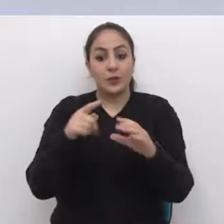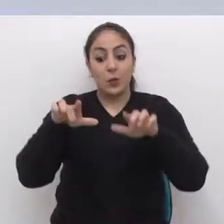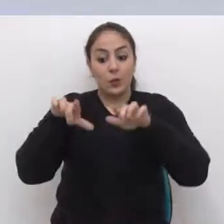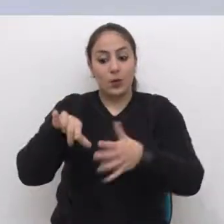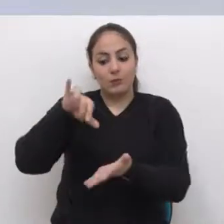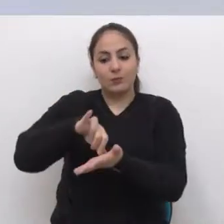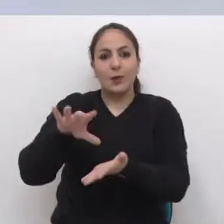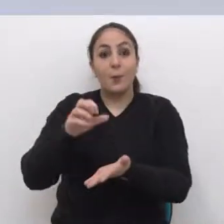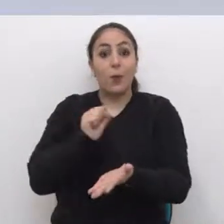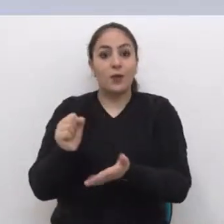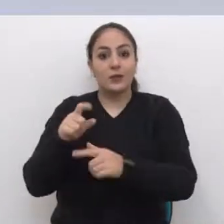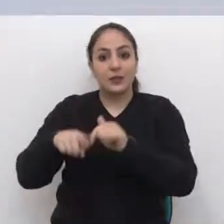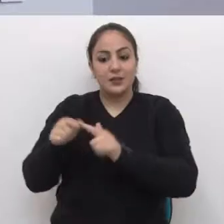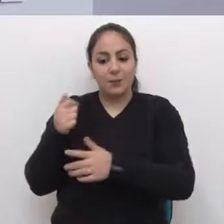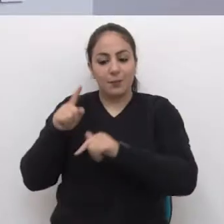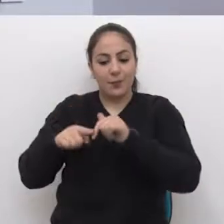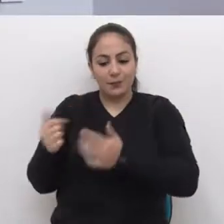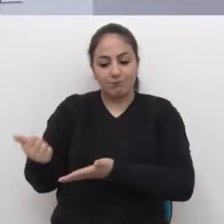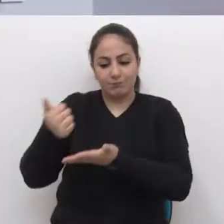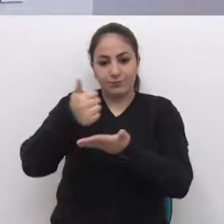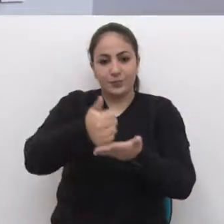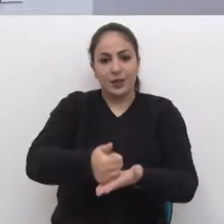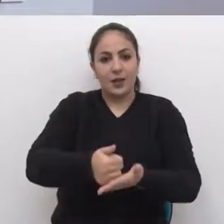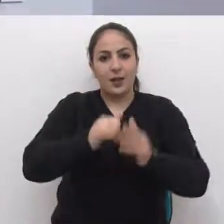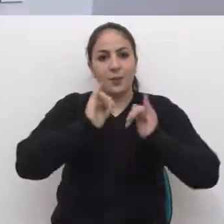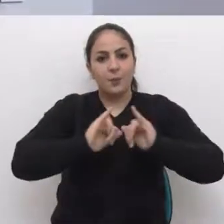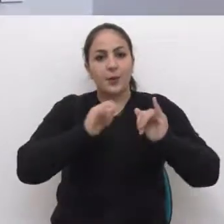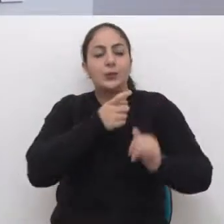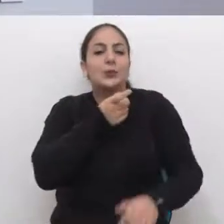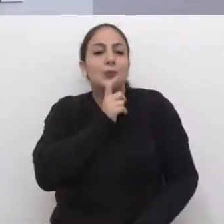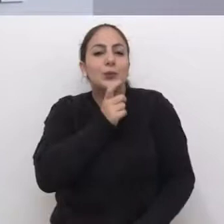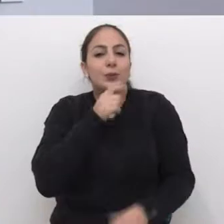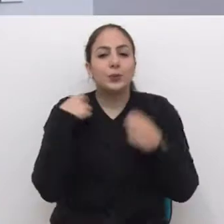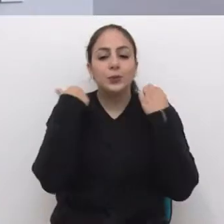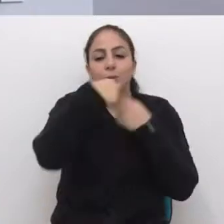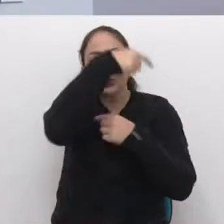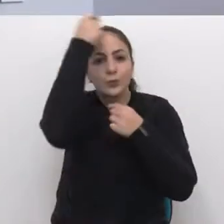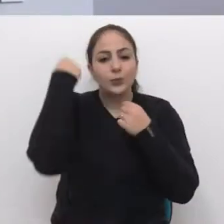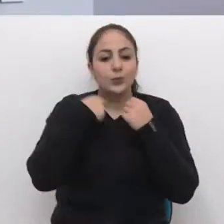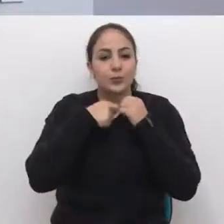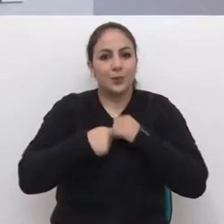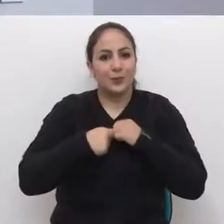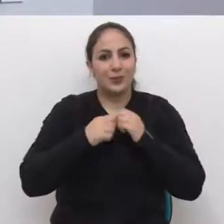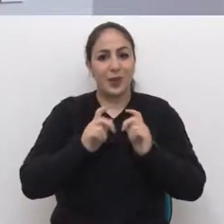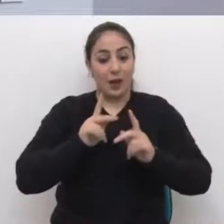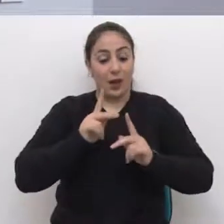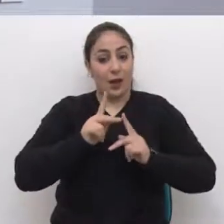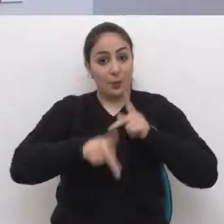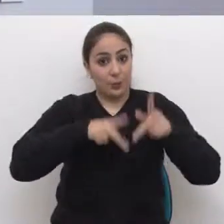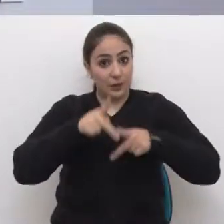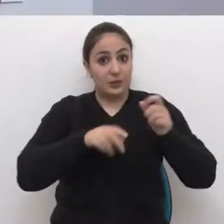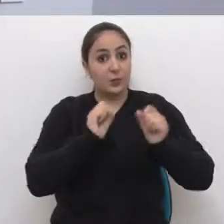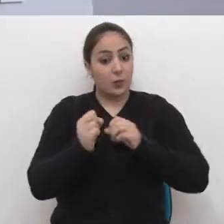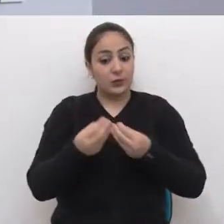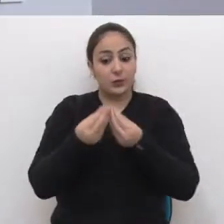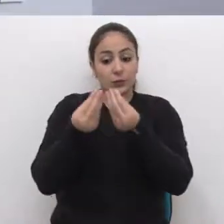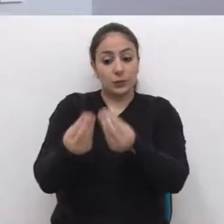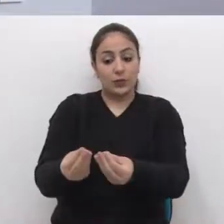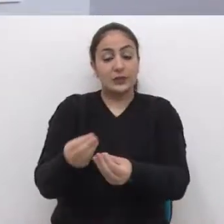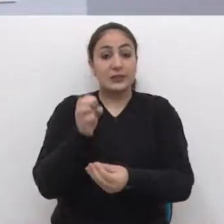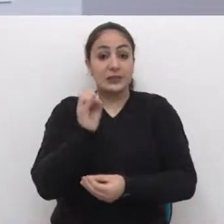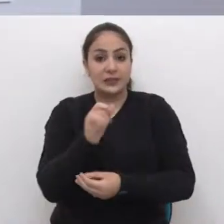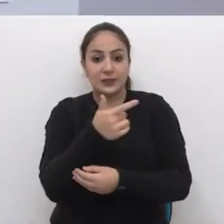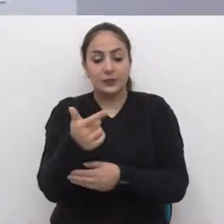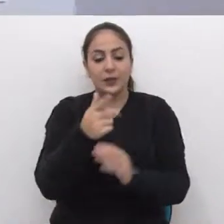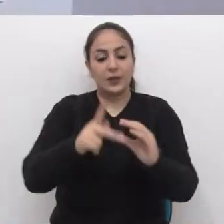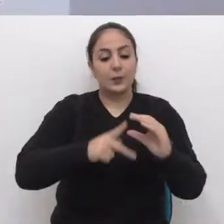da campanha do agasalho. Queremos pedir para a população que está nos assistindo, que nos acompanha aqui na TV Câmara, que faça a sua doação, se não for na